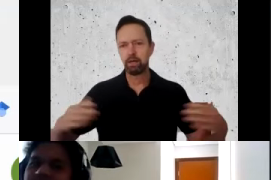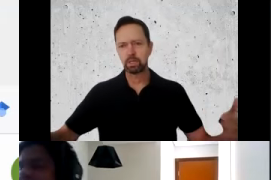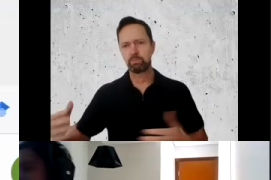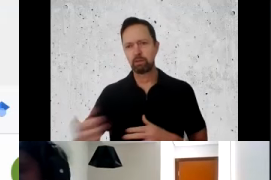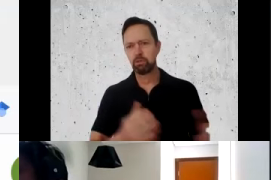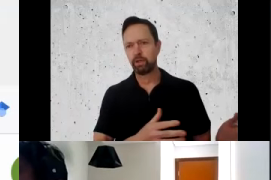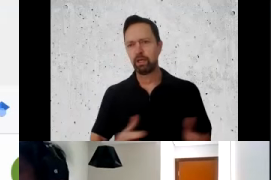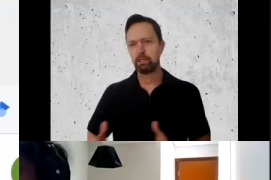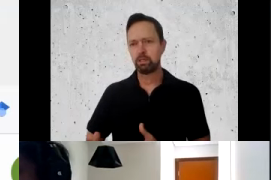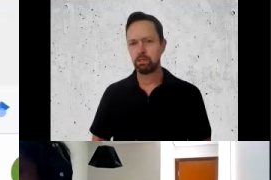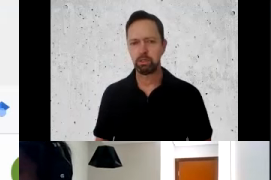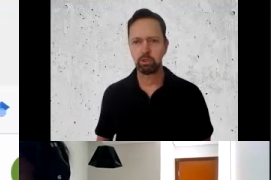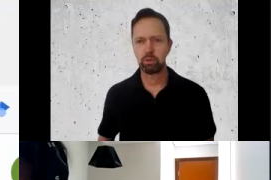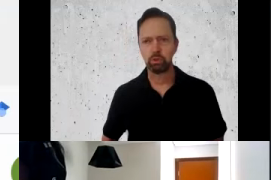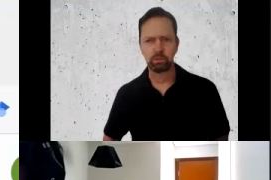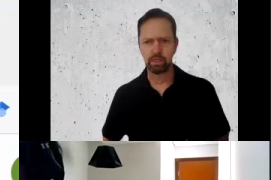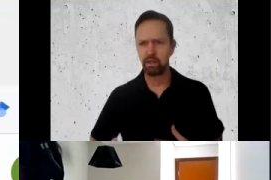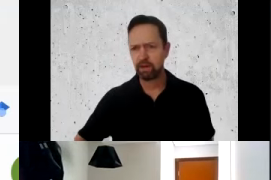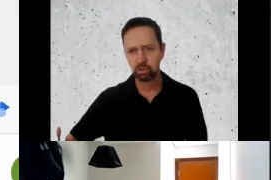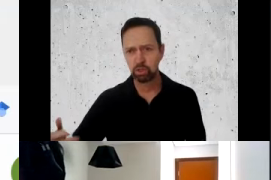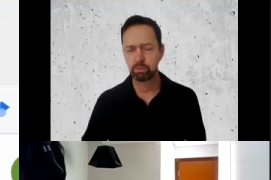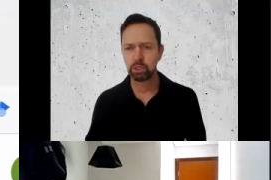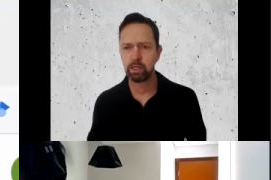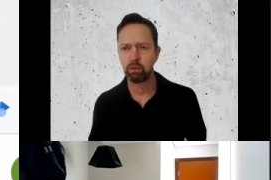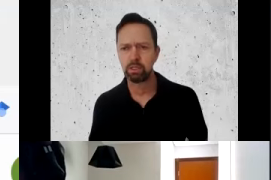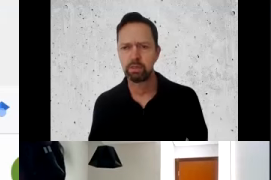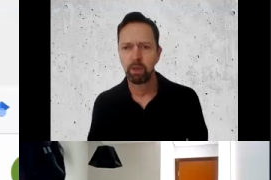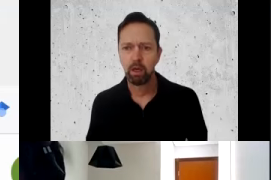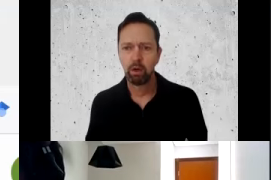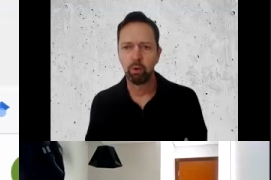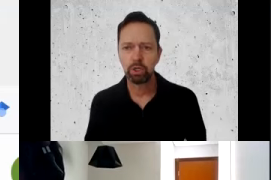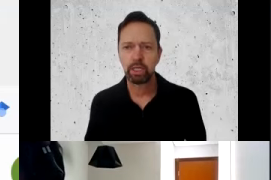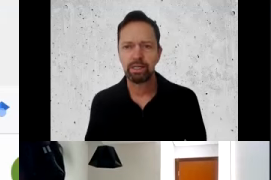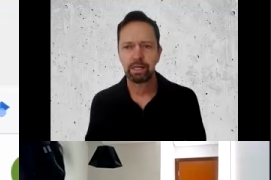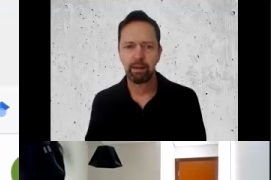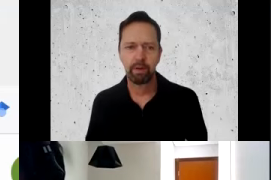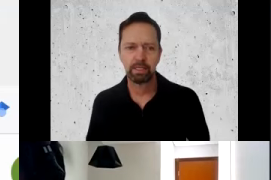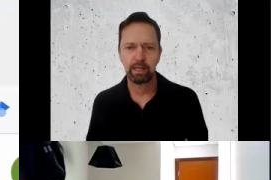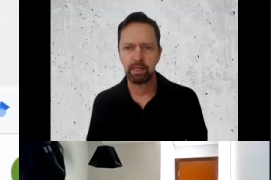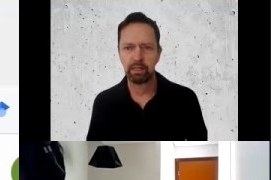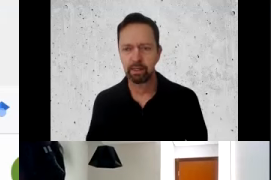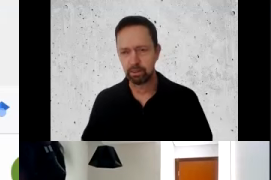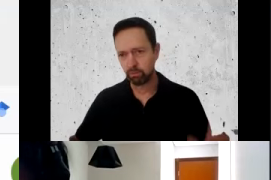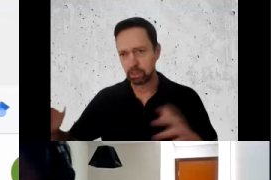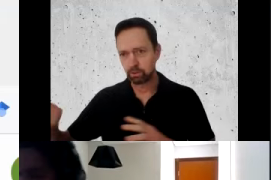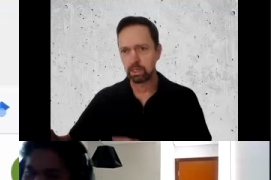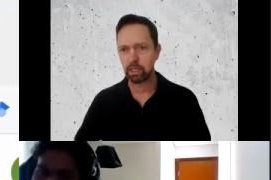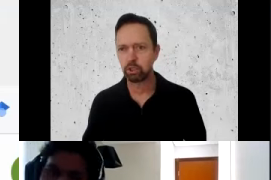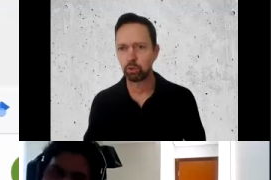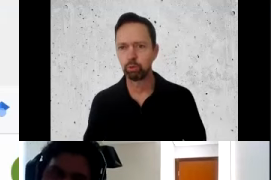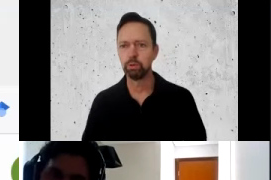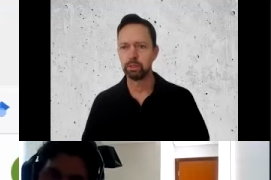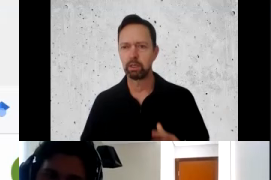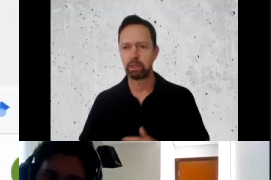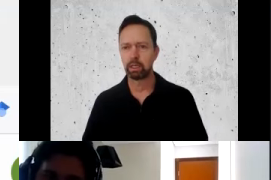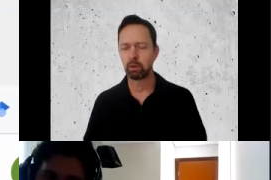argumentando vários aspectos diferentes de instituições, mas tem várias coisas posteriores. Hoje ele já está mais na linha, quer dizer, uma das coisas é